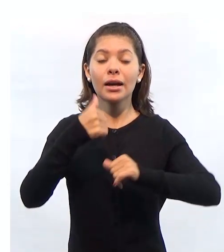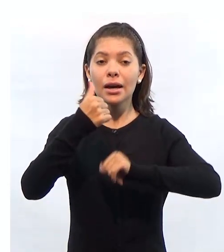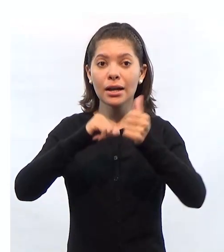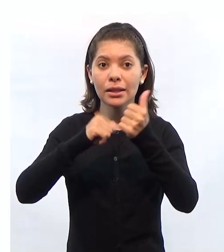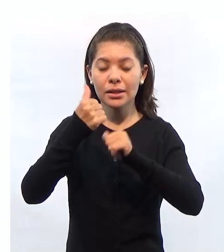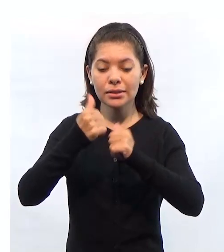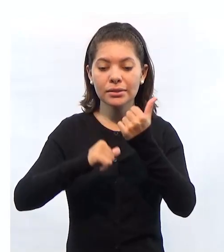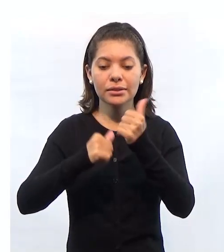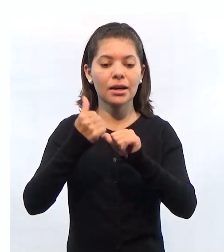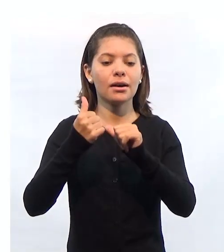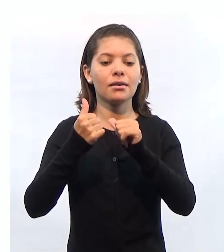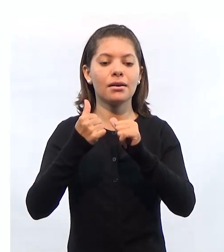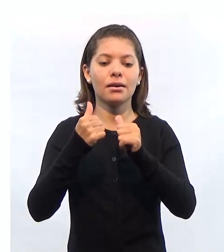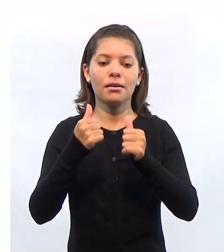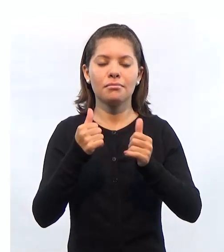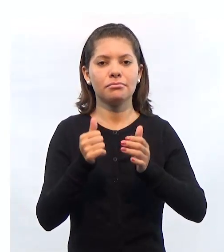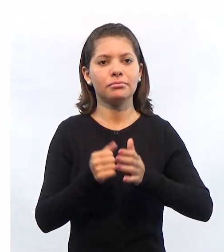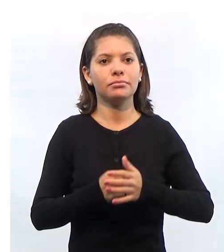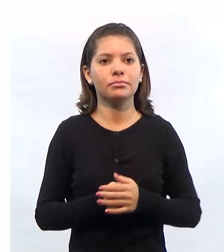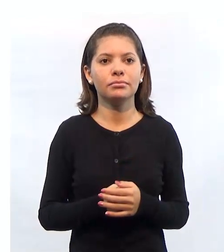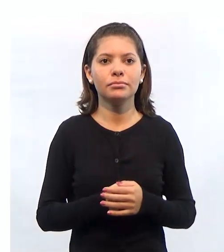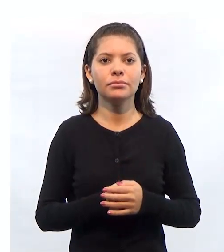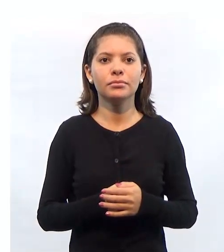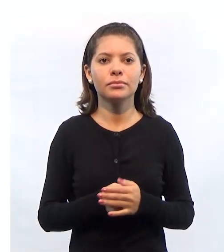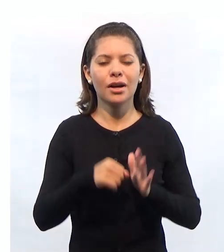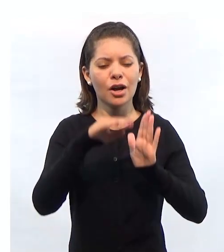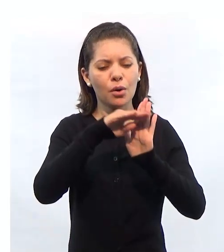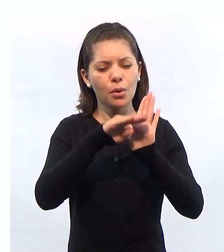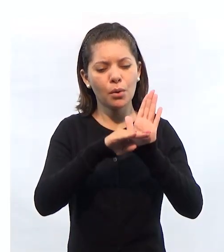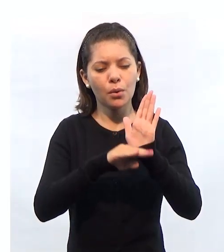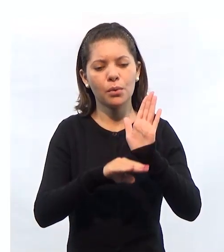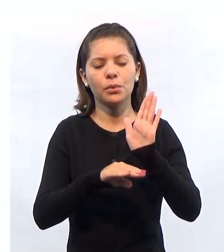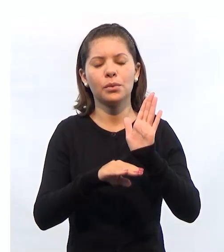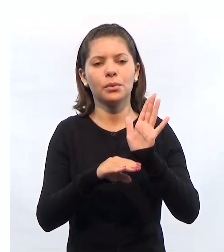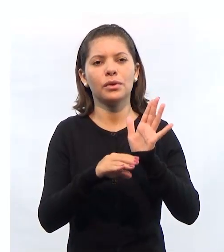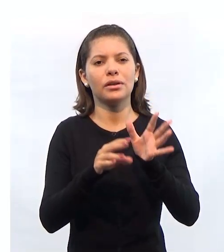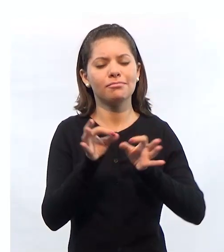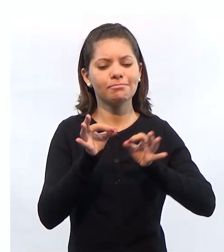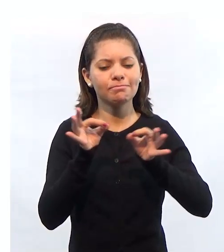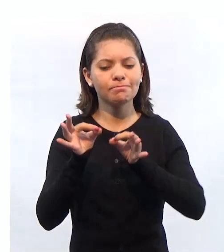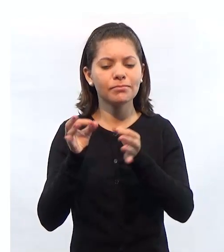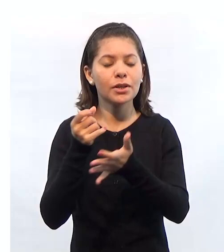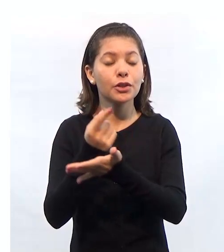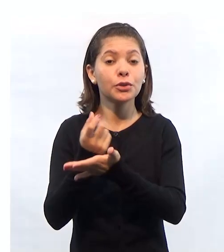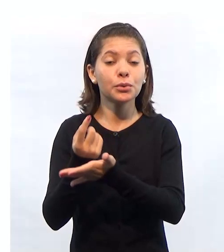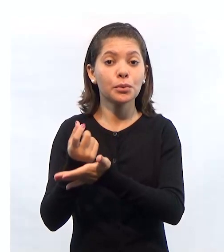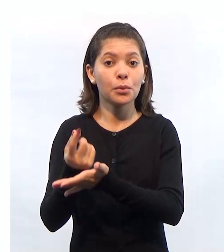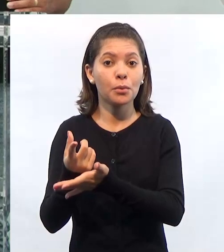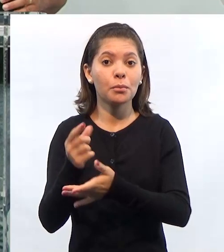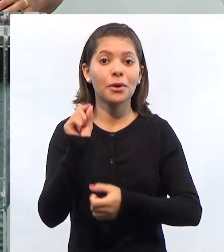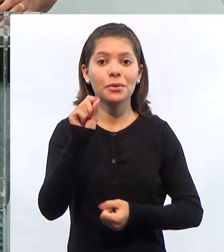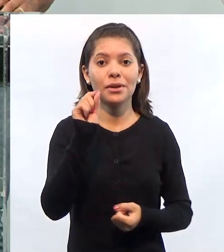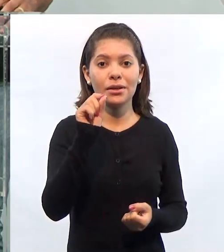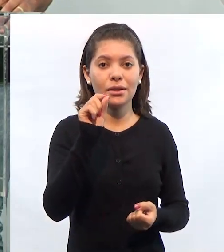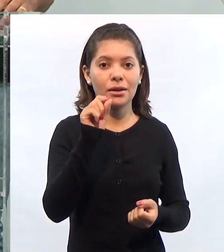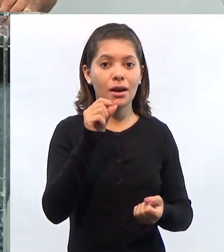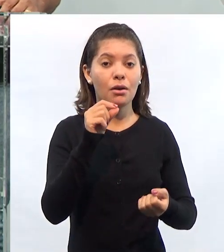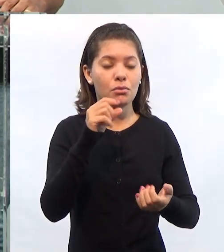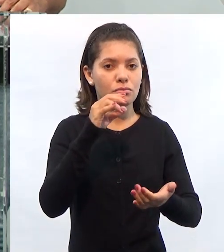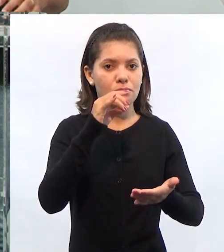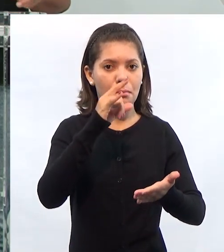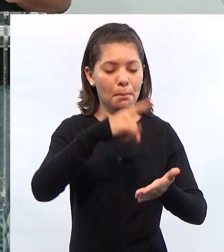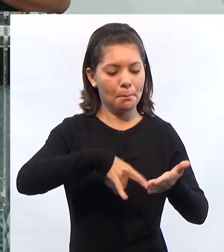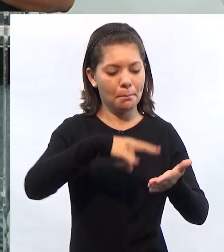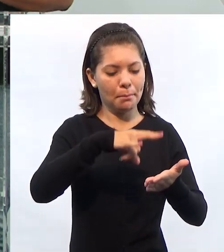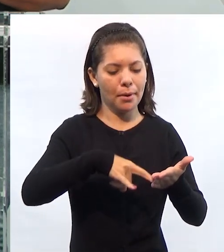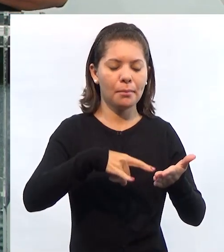analisar as ordens de compras. A ordem de compra é um documento formal